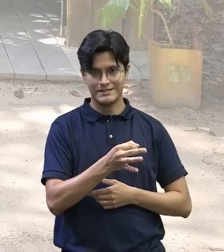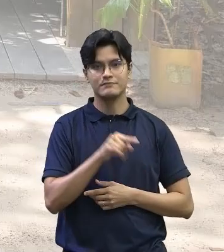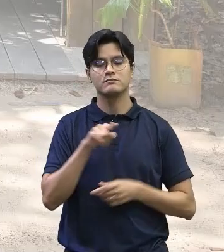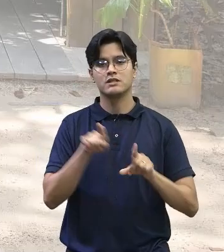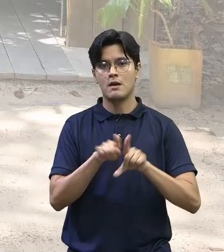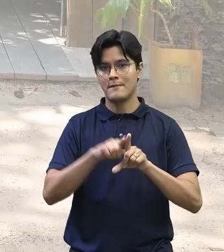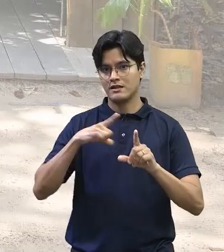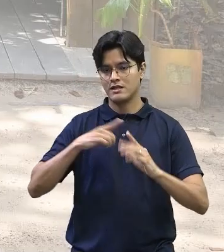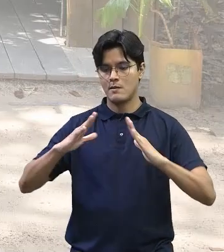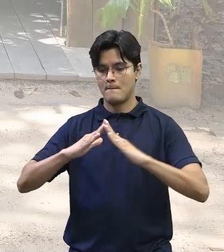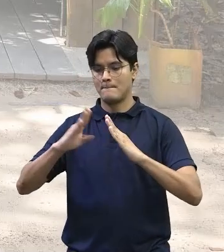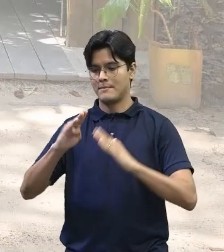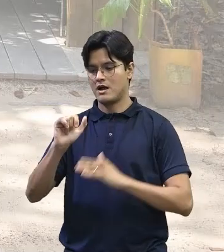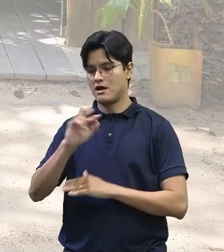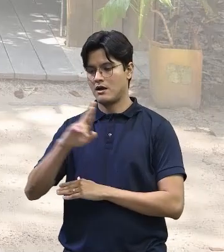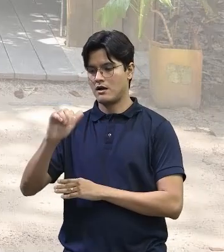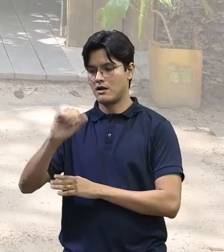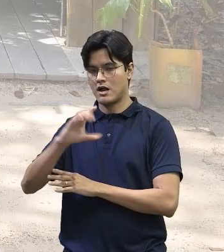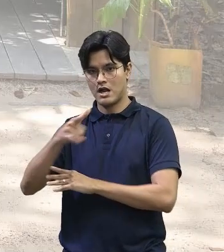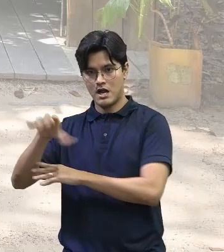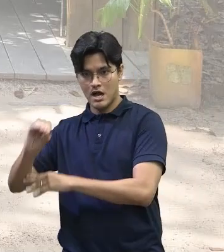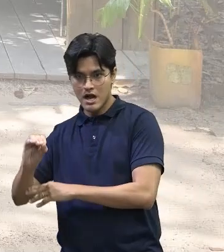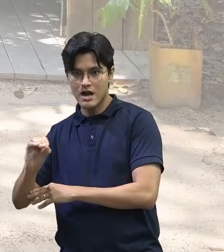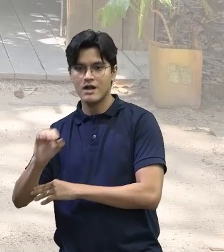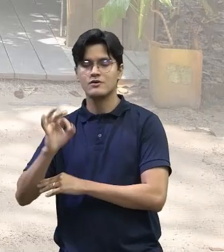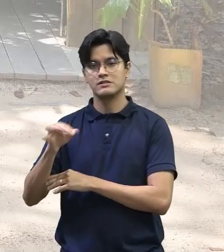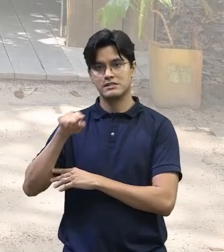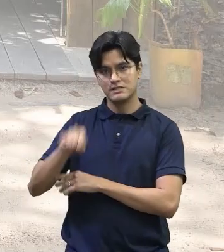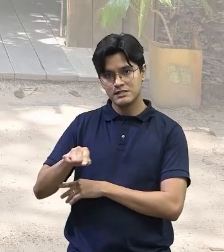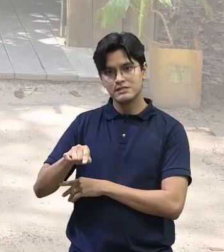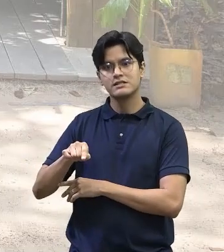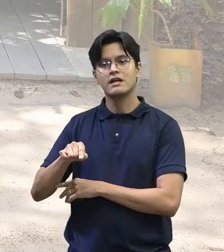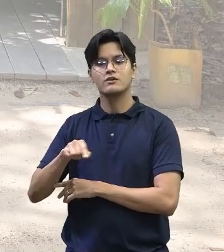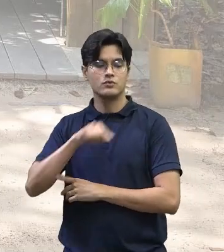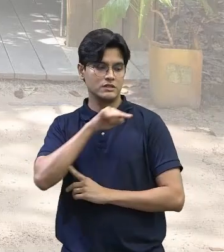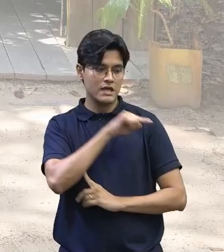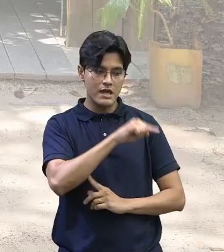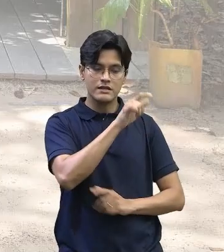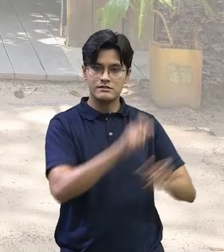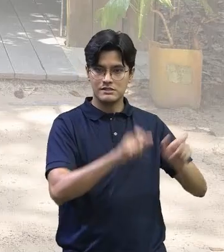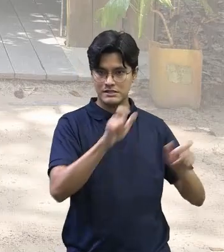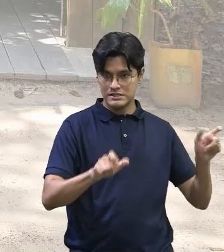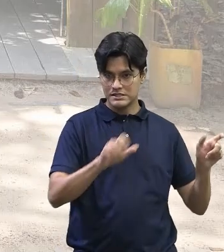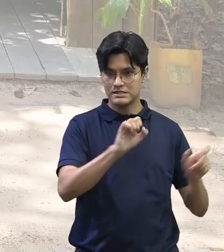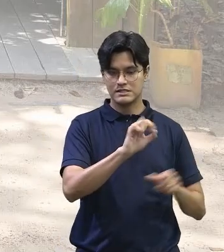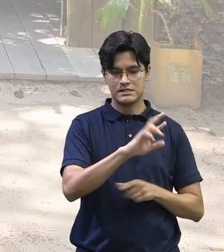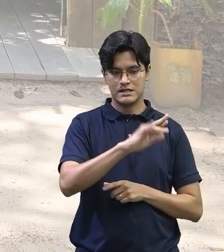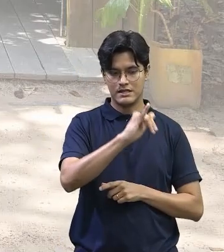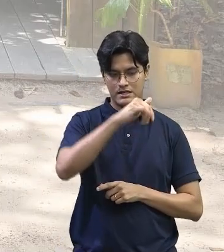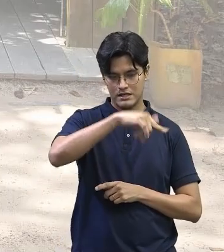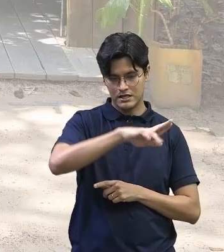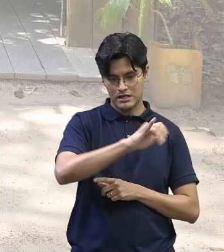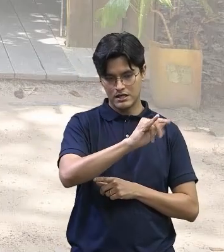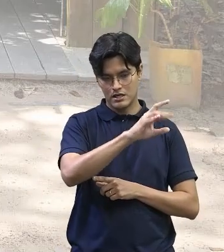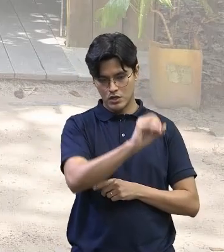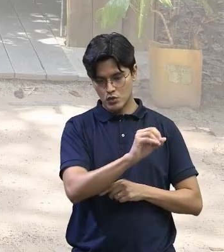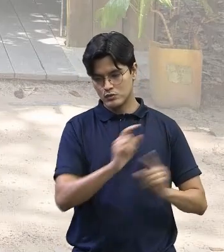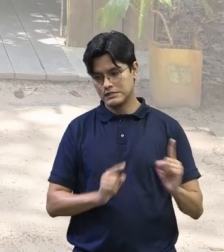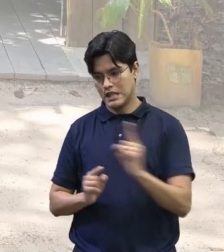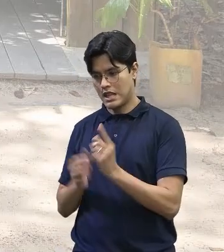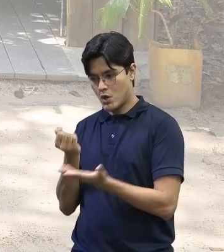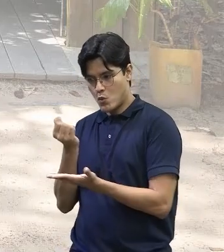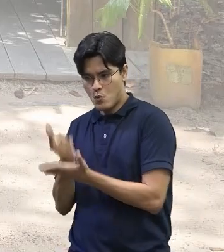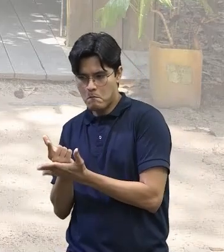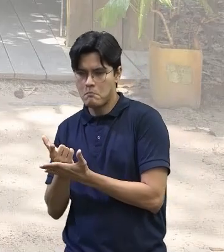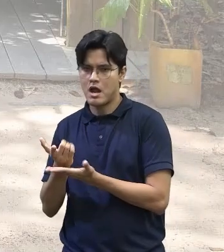mercearia, onde os seringueiros compravam os gêneros de necessidade, como alimentos, roupas e equipamentos, bem como servia de